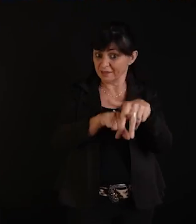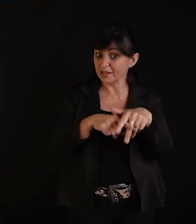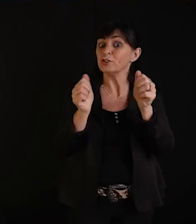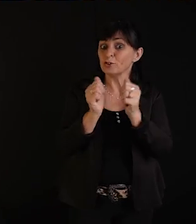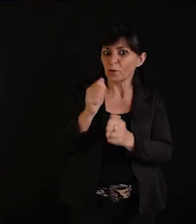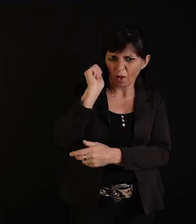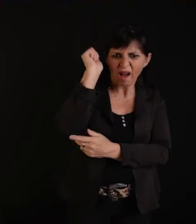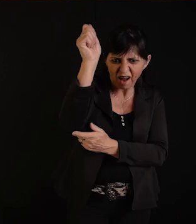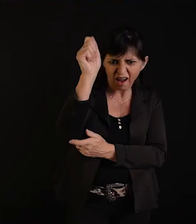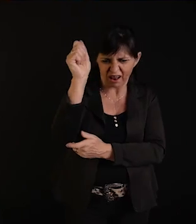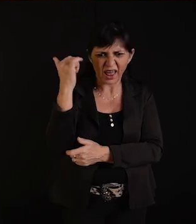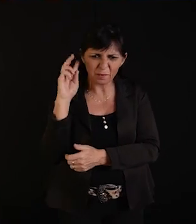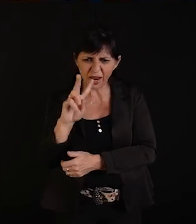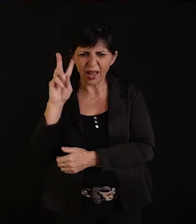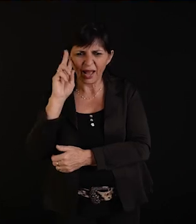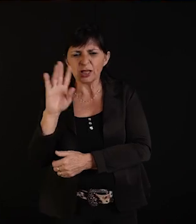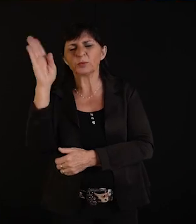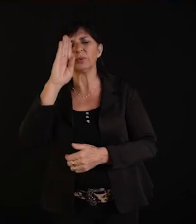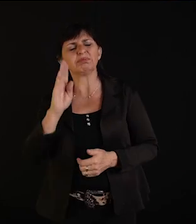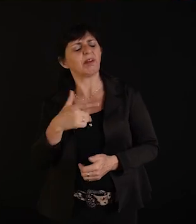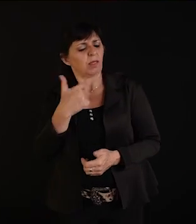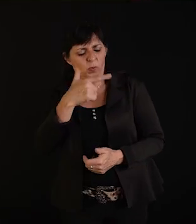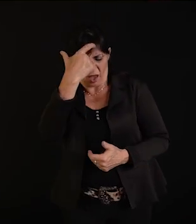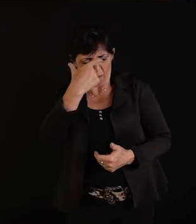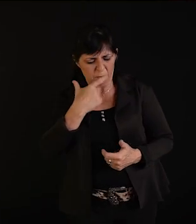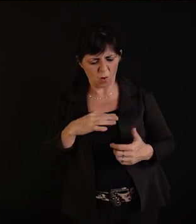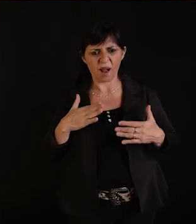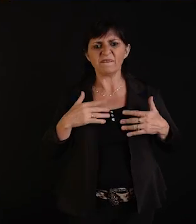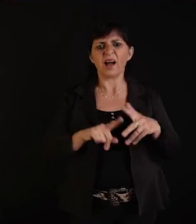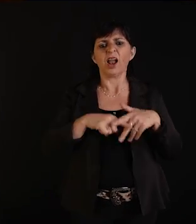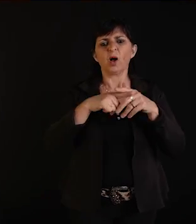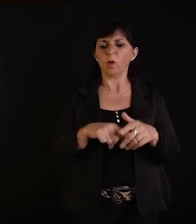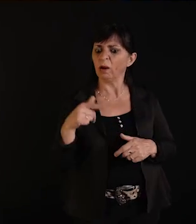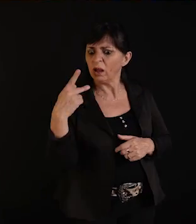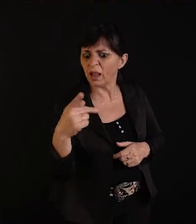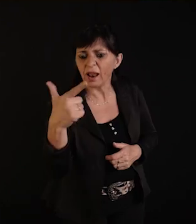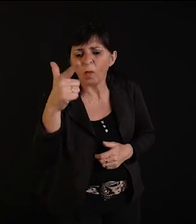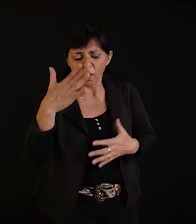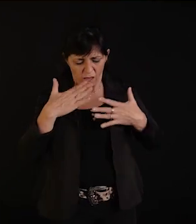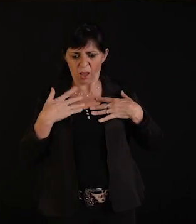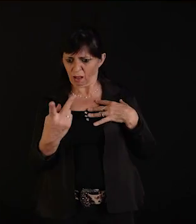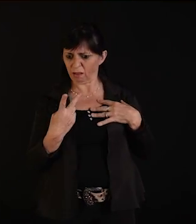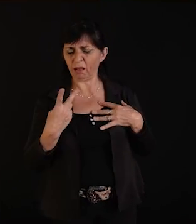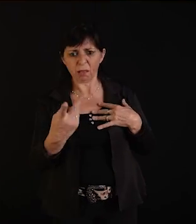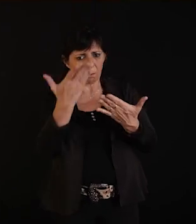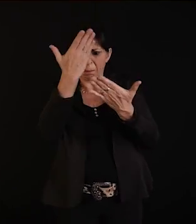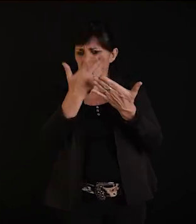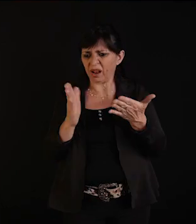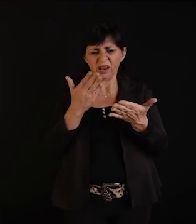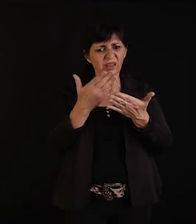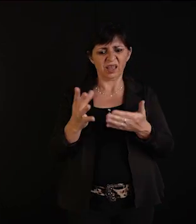eu sem meu cavalo, que será dele sem mim? Talvez dois seres perdidos a vagar